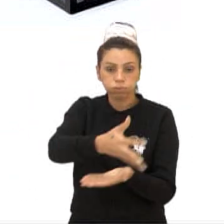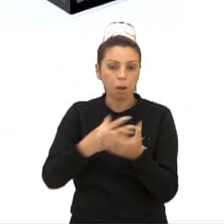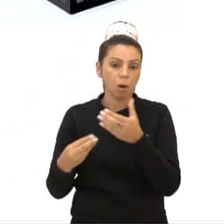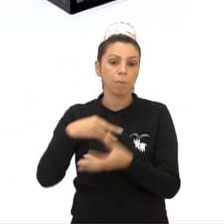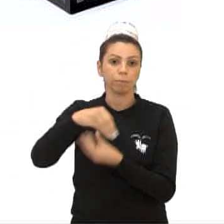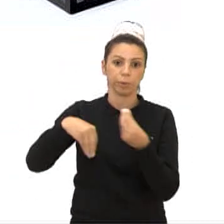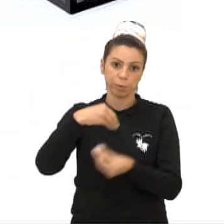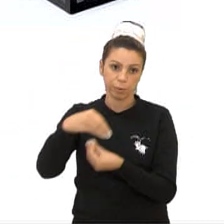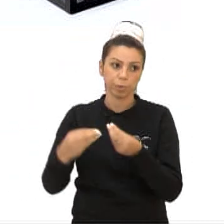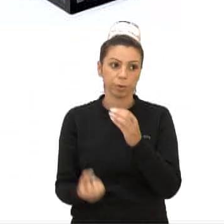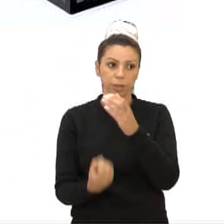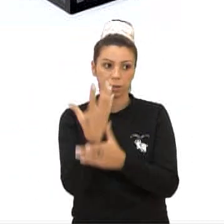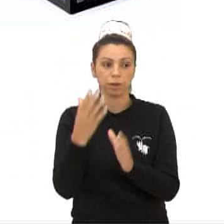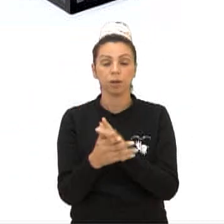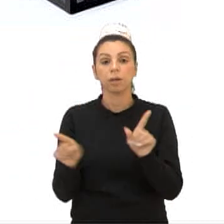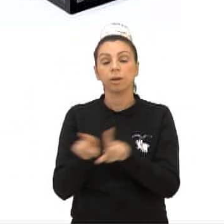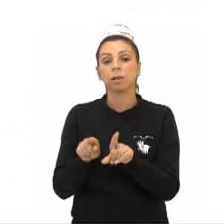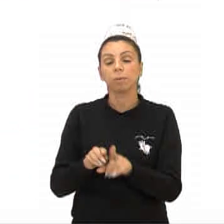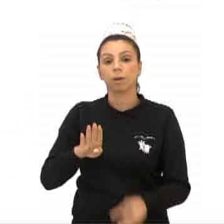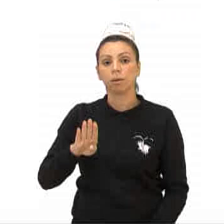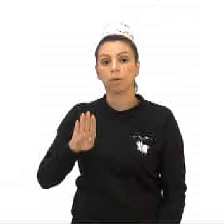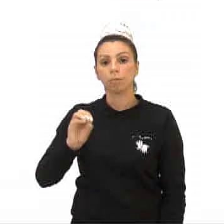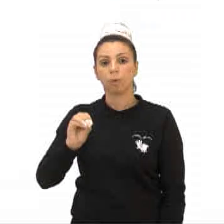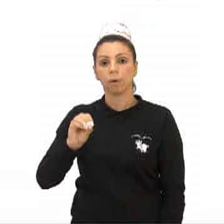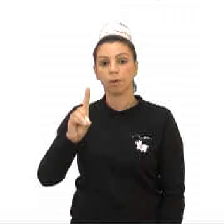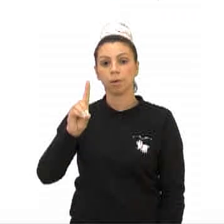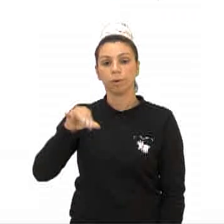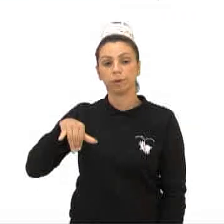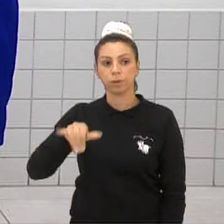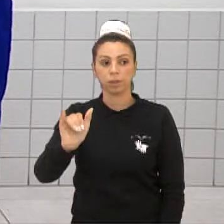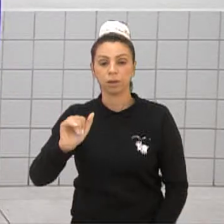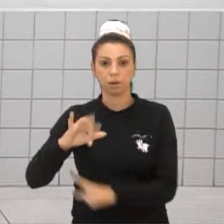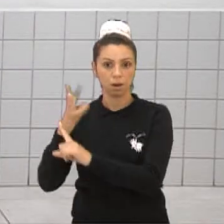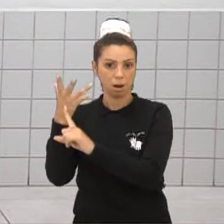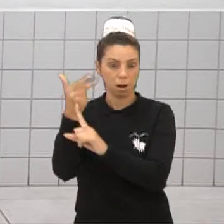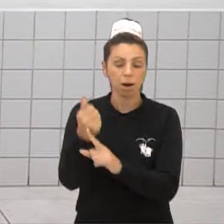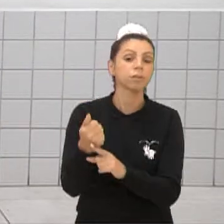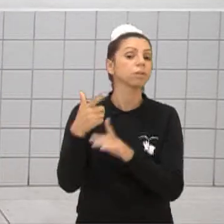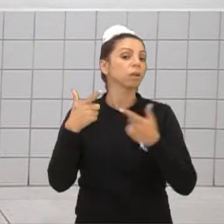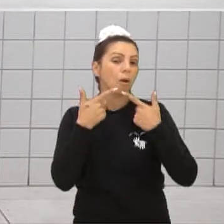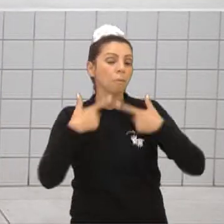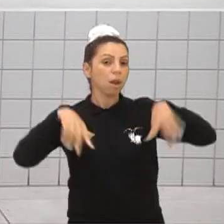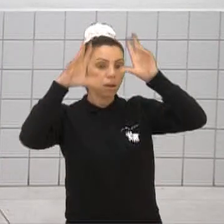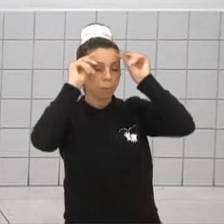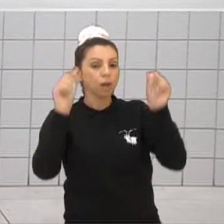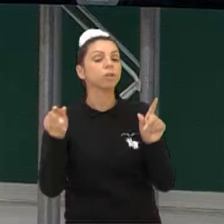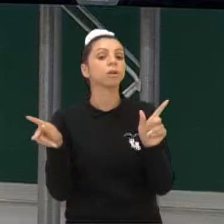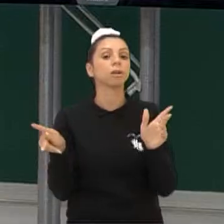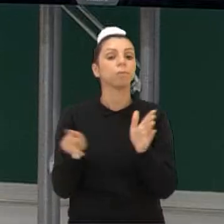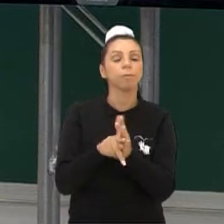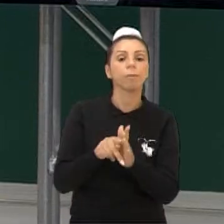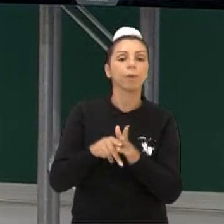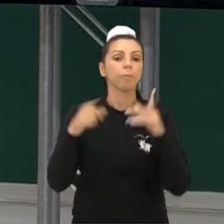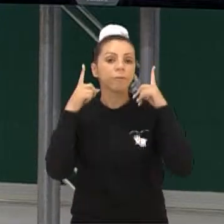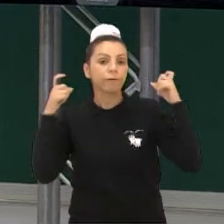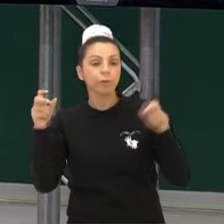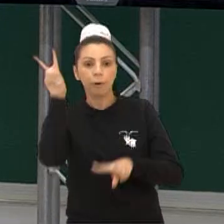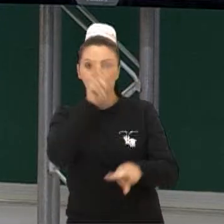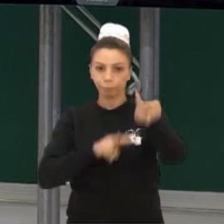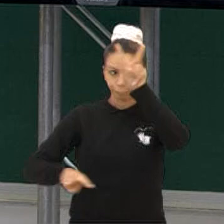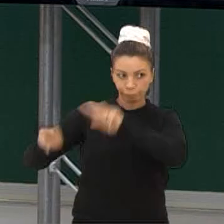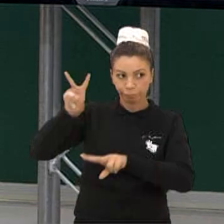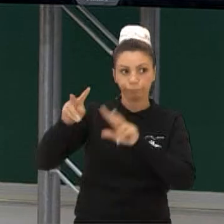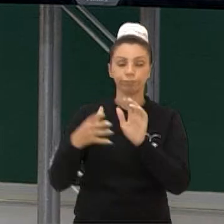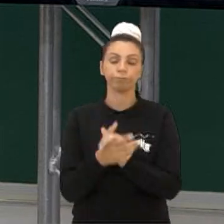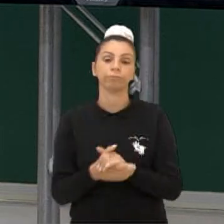movimento Fluxus também, que é a linguagem visual e corporal. Falando bem rapidamente, Pop Art utiliza ícones